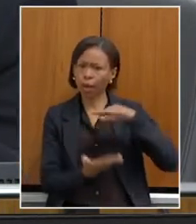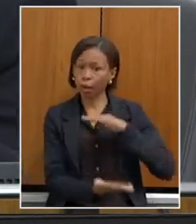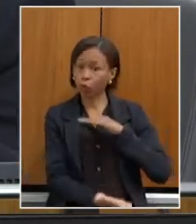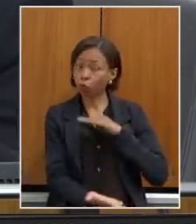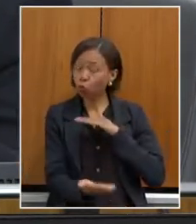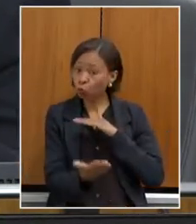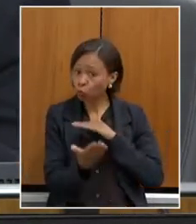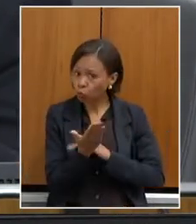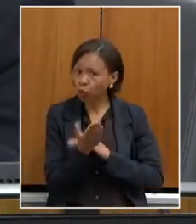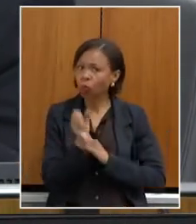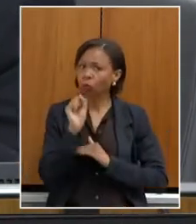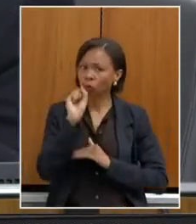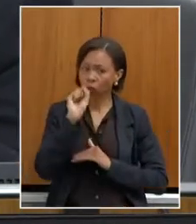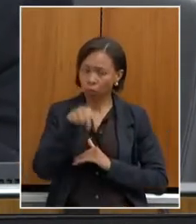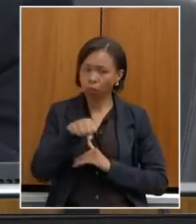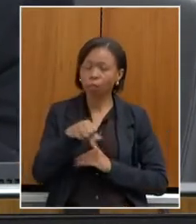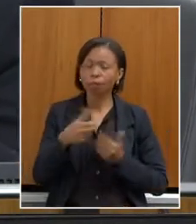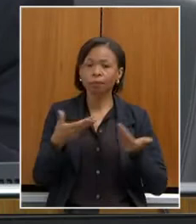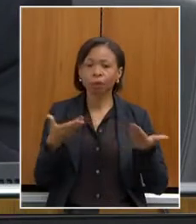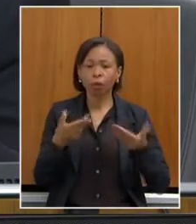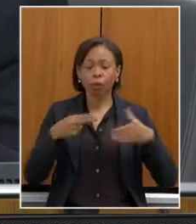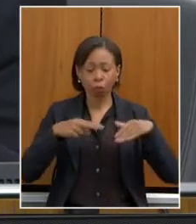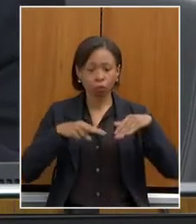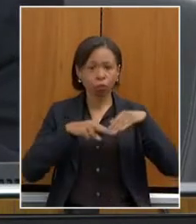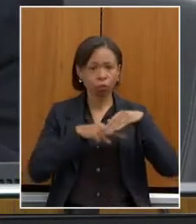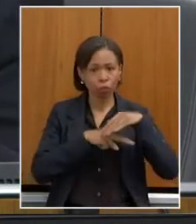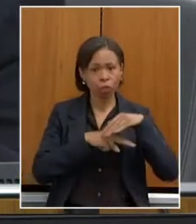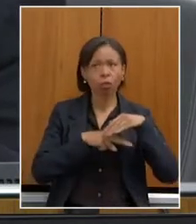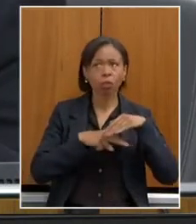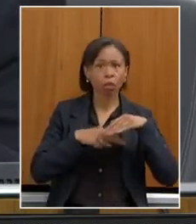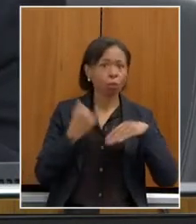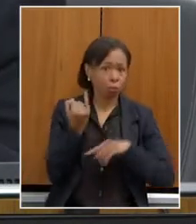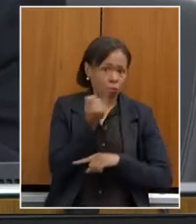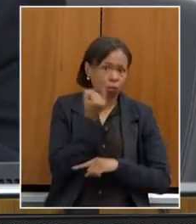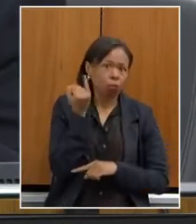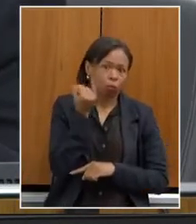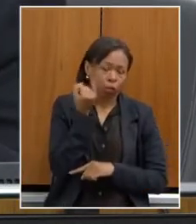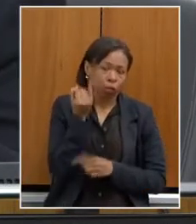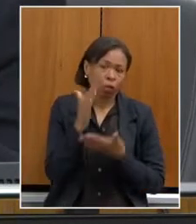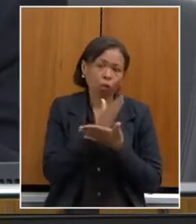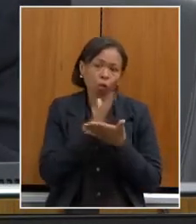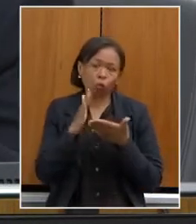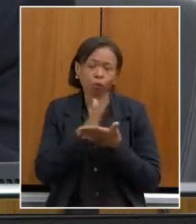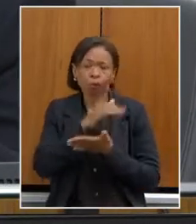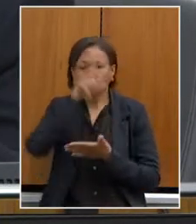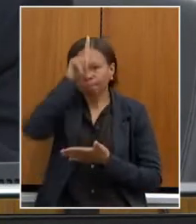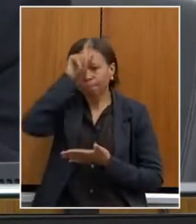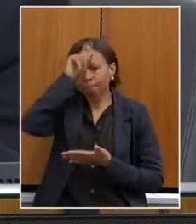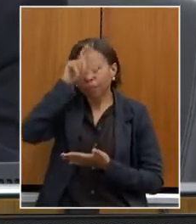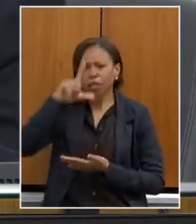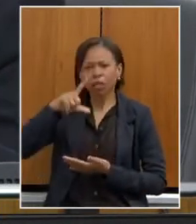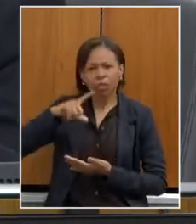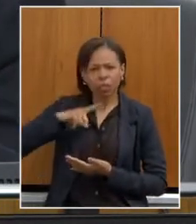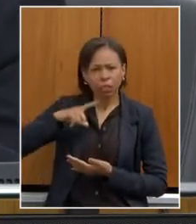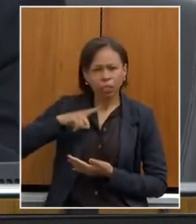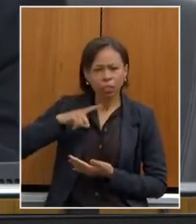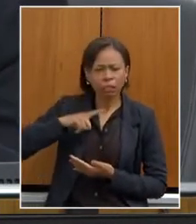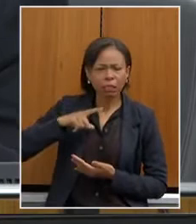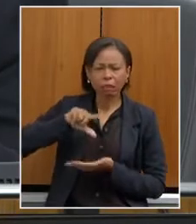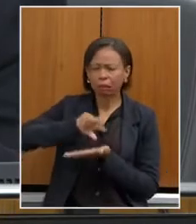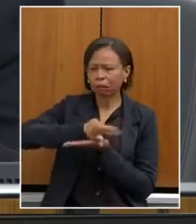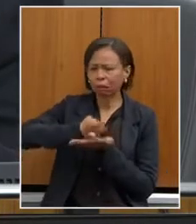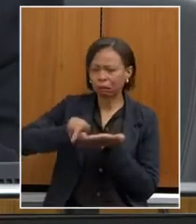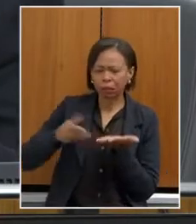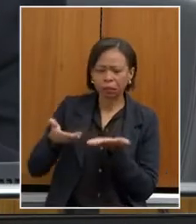tomografia hoje a COVID mostrou isso mas hospitais que tem pronto atendimento atendem AVC ou